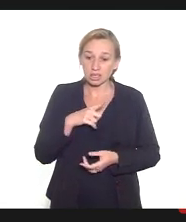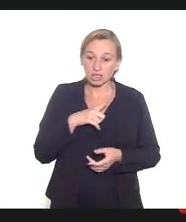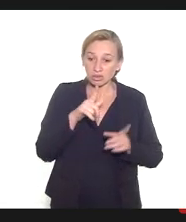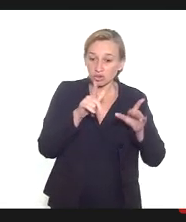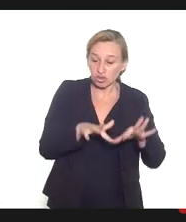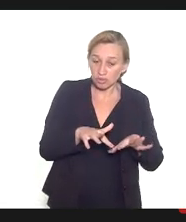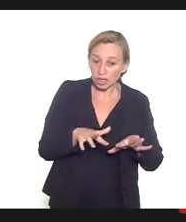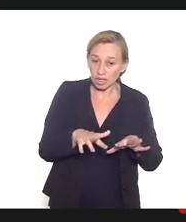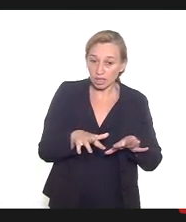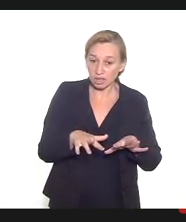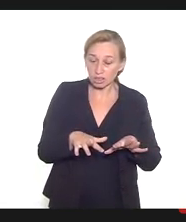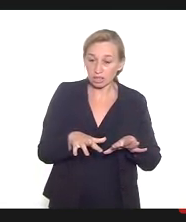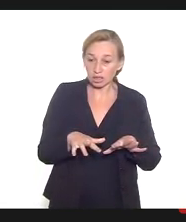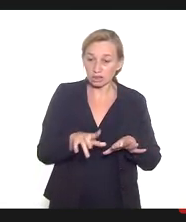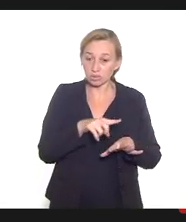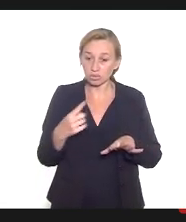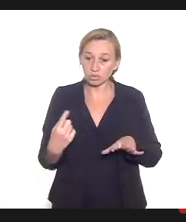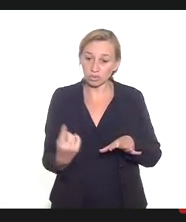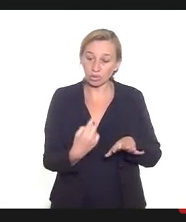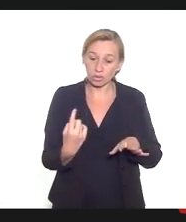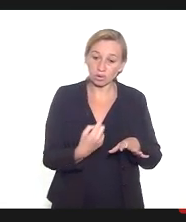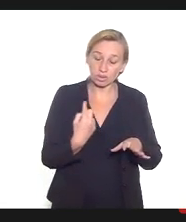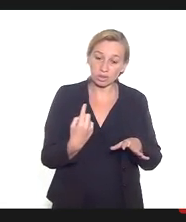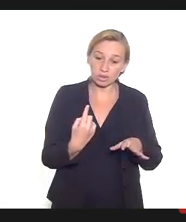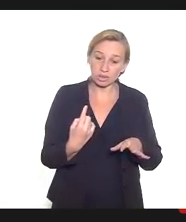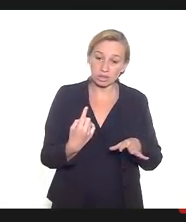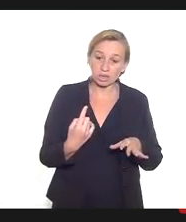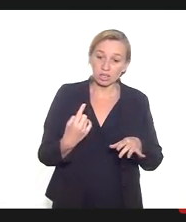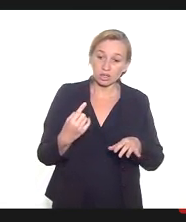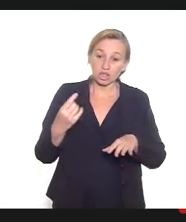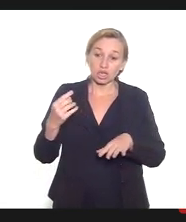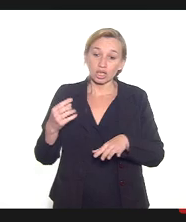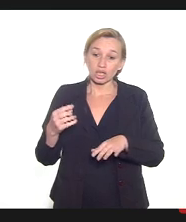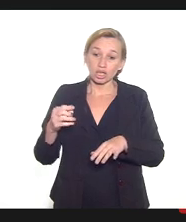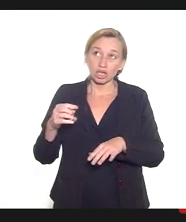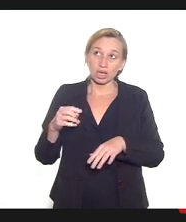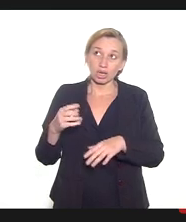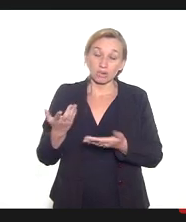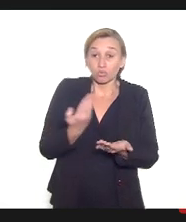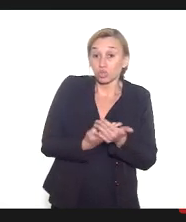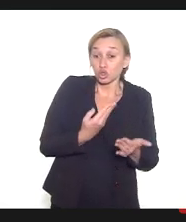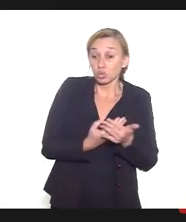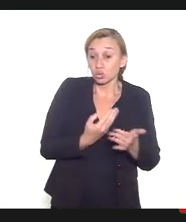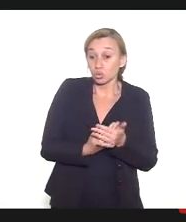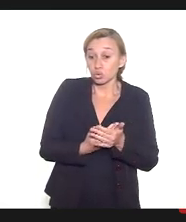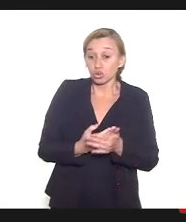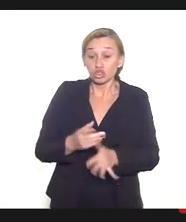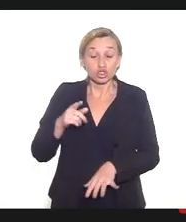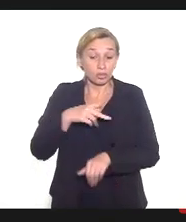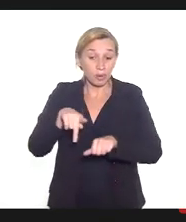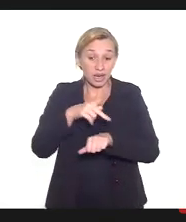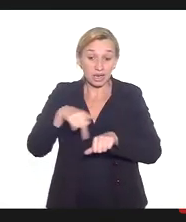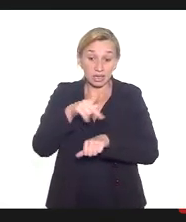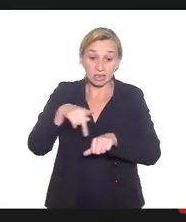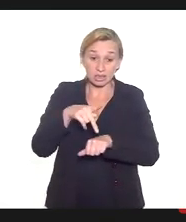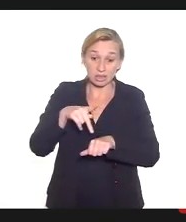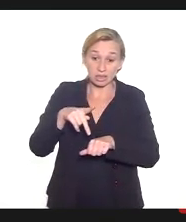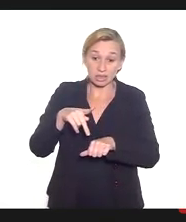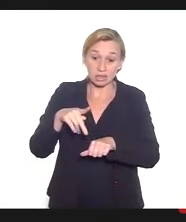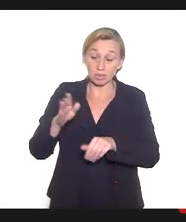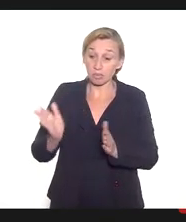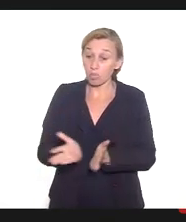diferente desfecho das mortes maternas em países de baixa e média renda porque naquele momento os países ricos não